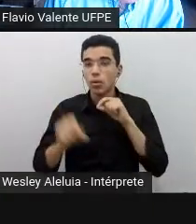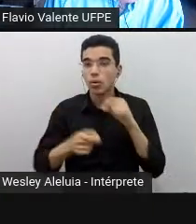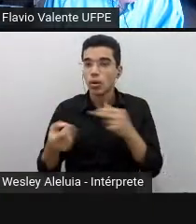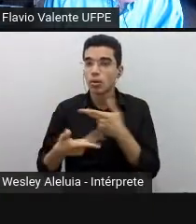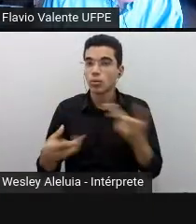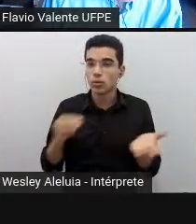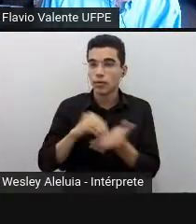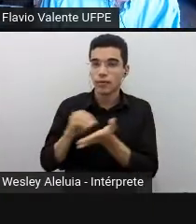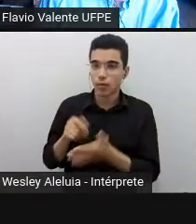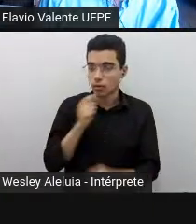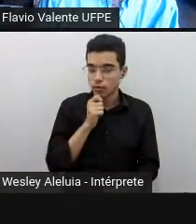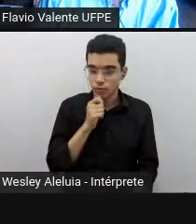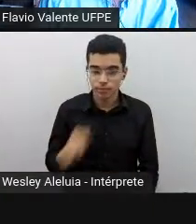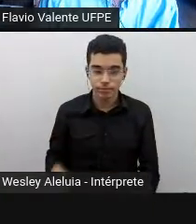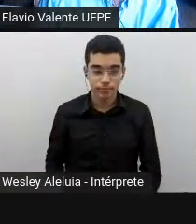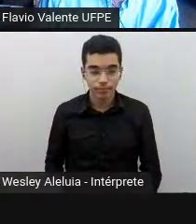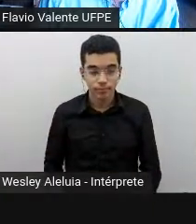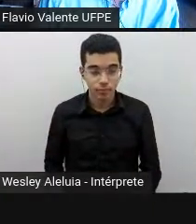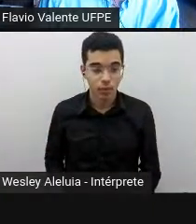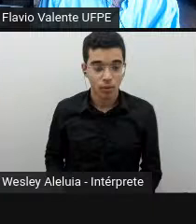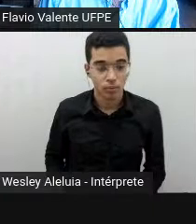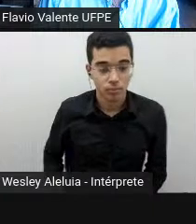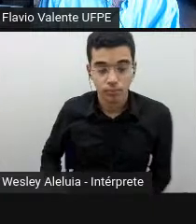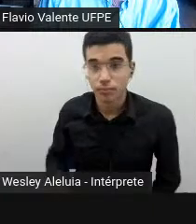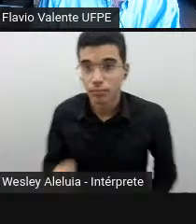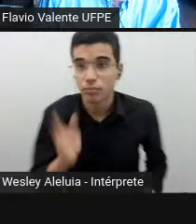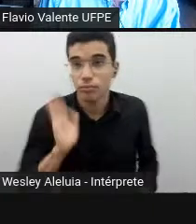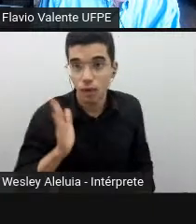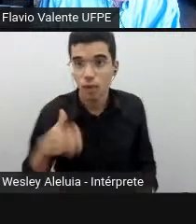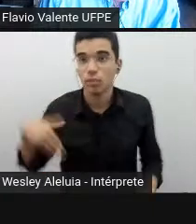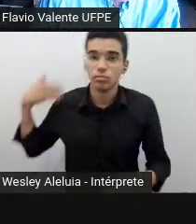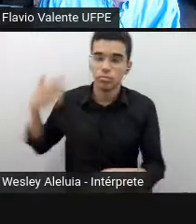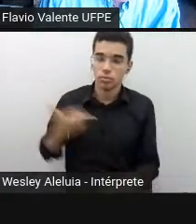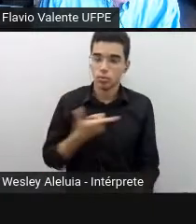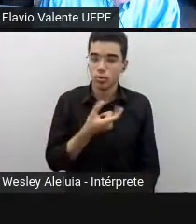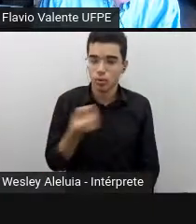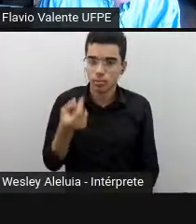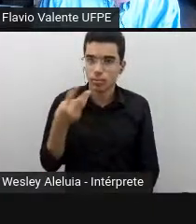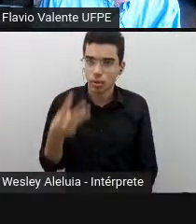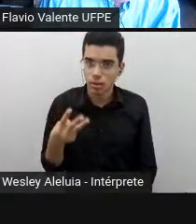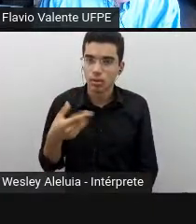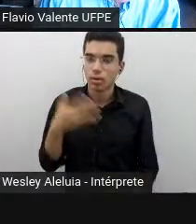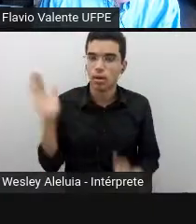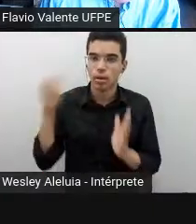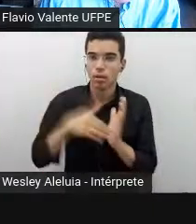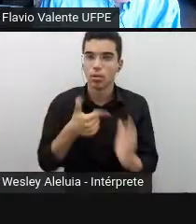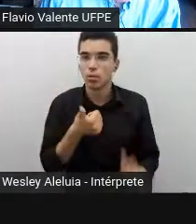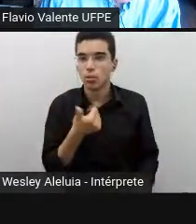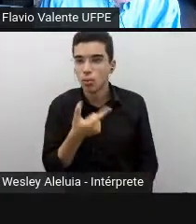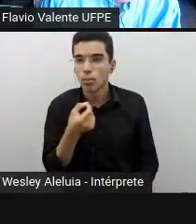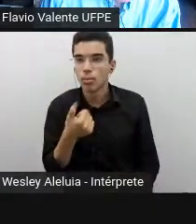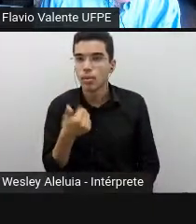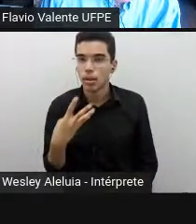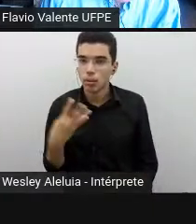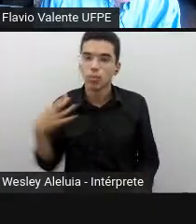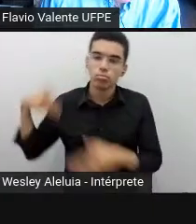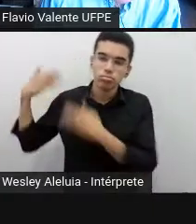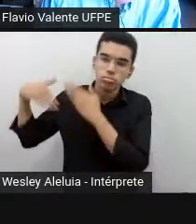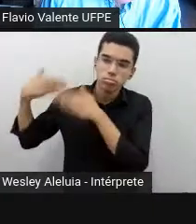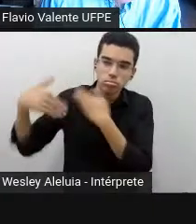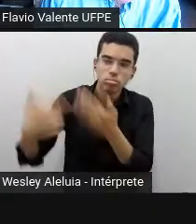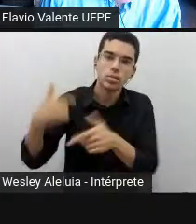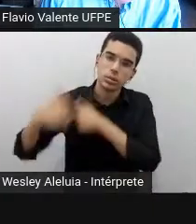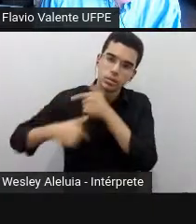Apesar dos grandes avanços de 2013 a 2014, houve lacunas. E é importante a gente ressaltar que essas